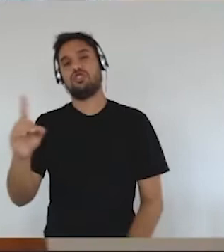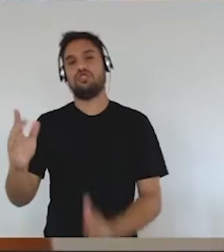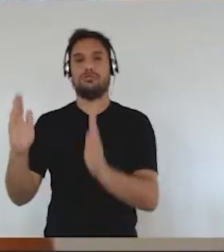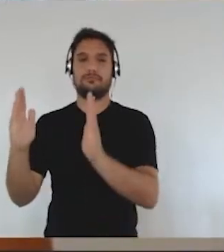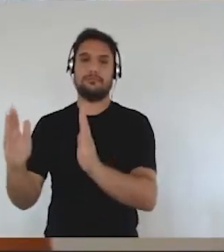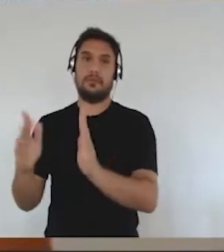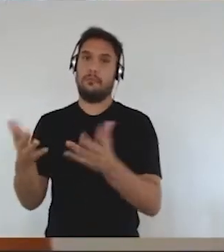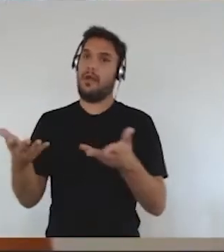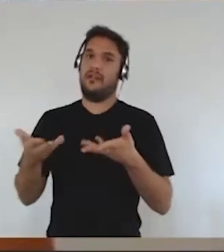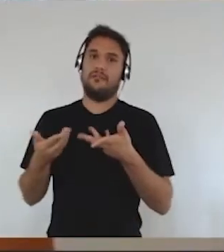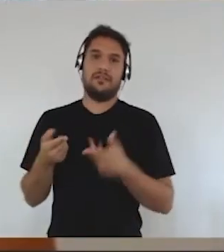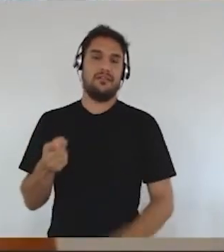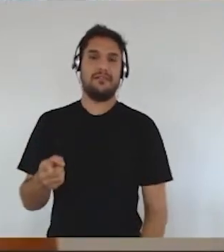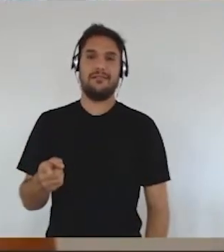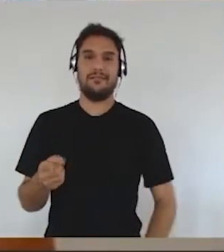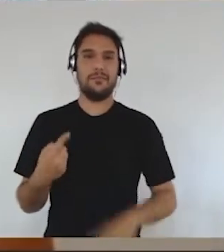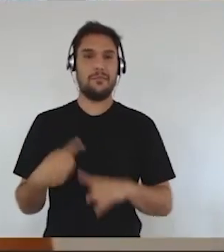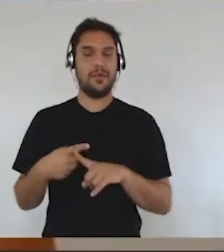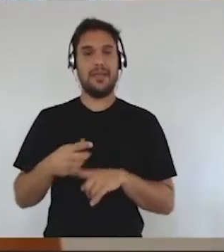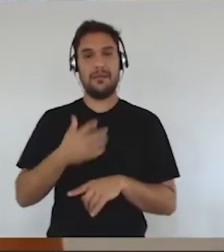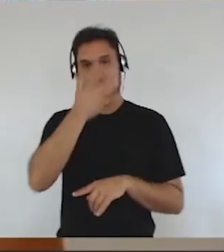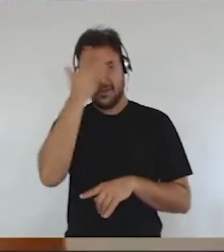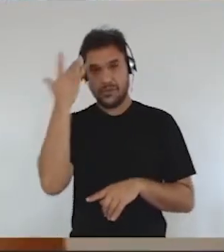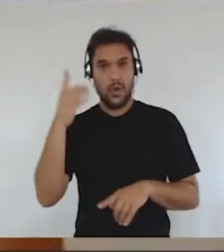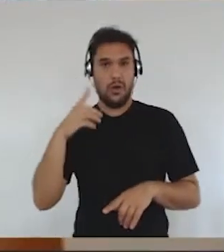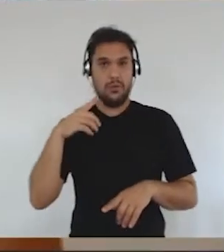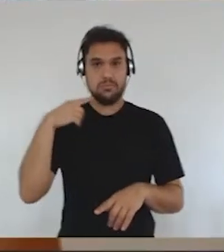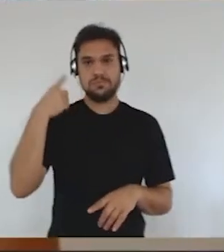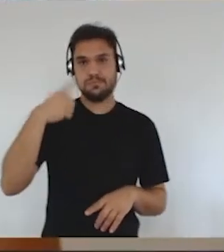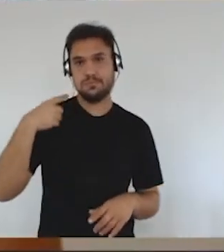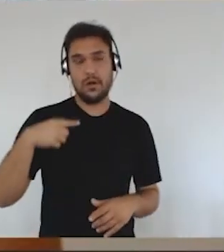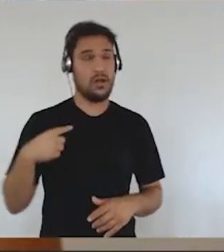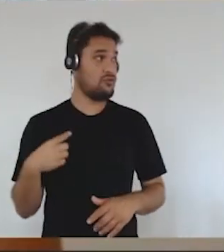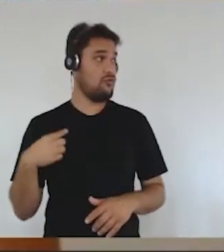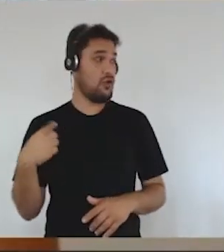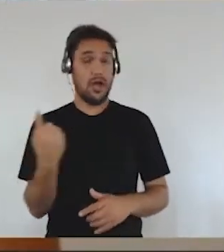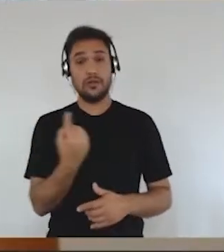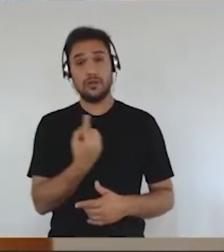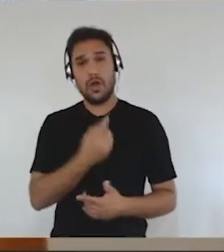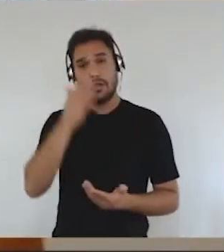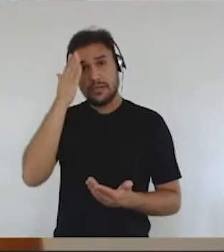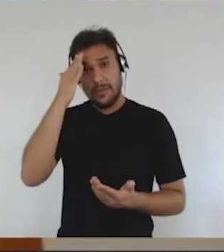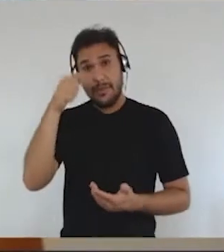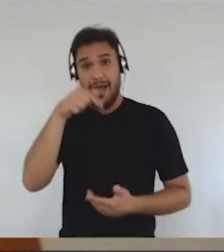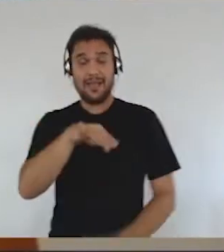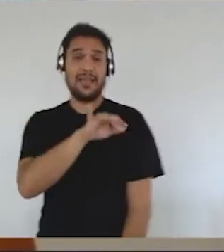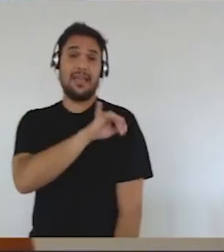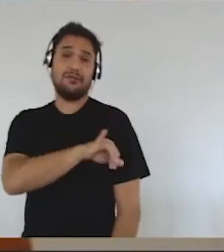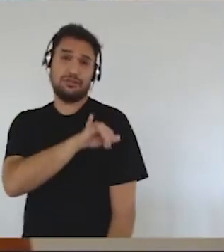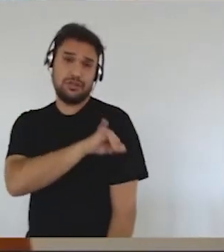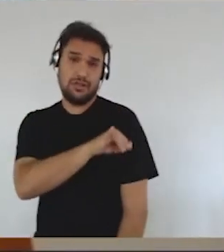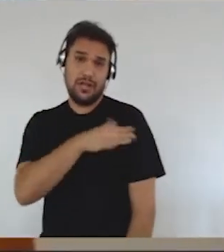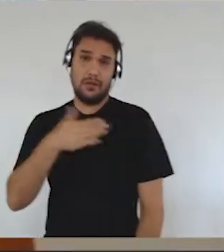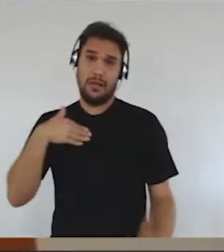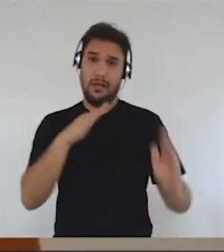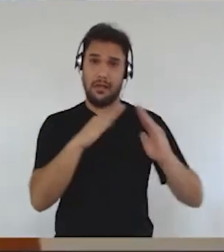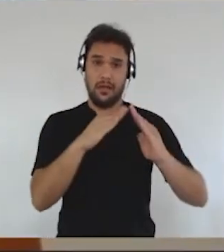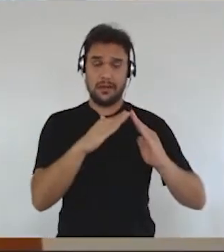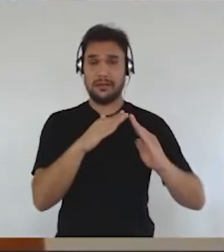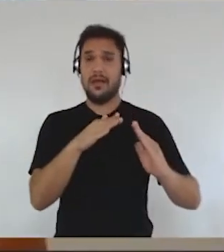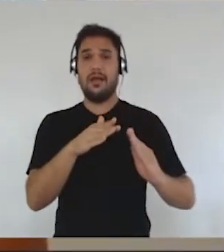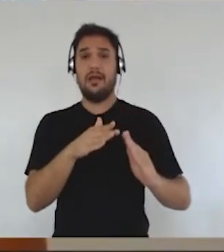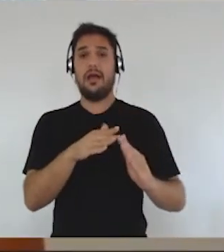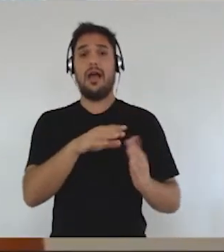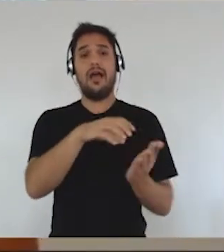que é uma maravilha, porque quem advoga, todos nós aqui somos advogados, sabemos que, pelo menos aqui no Rio de Janeiro, onde eu estou, a vara de